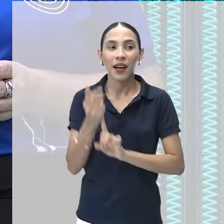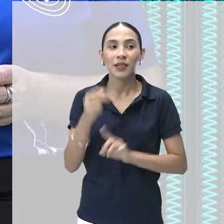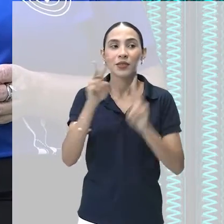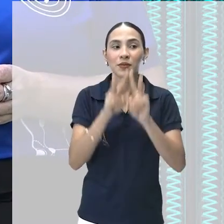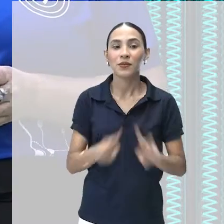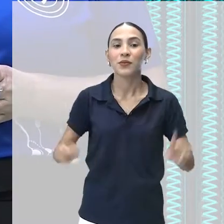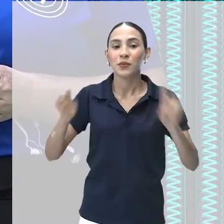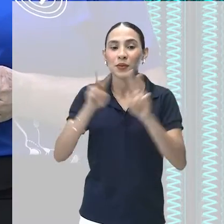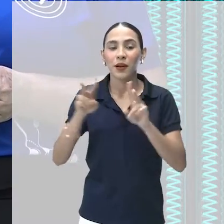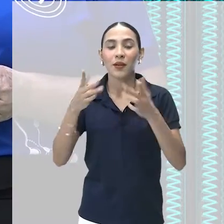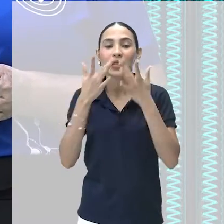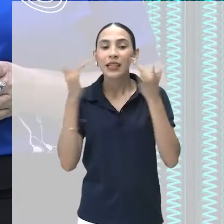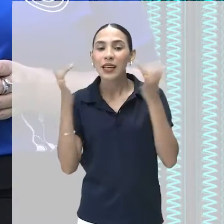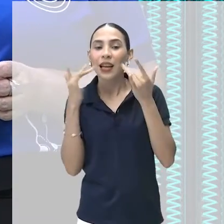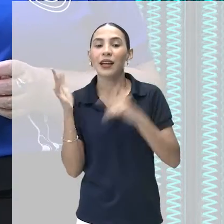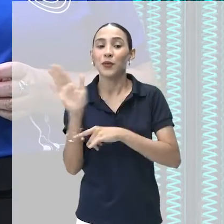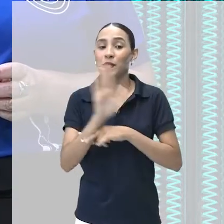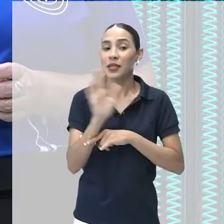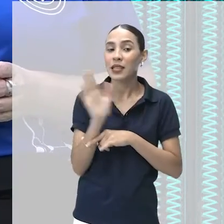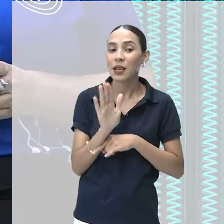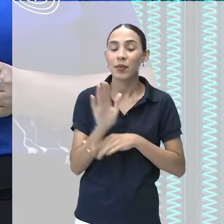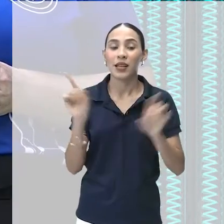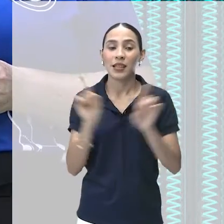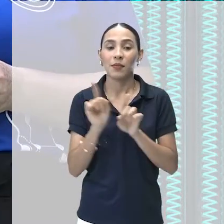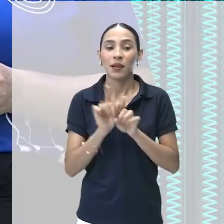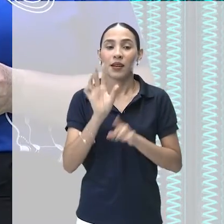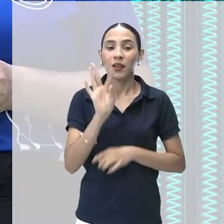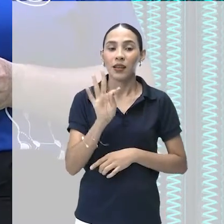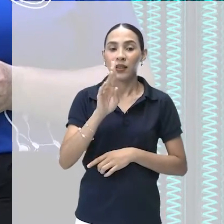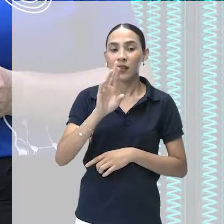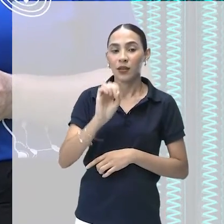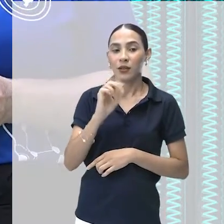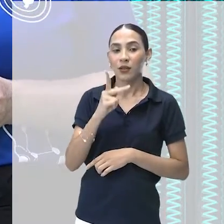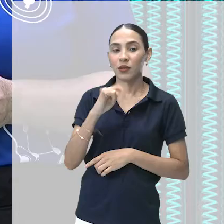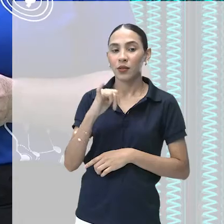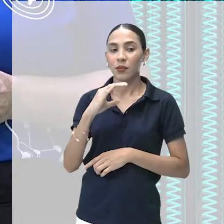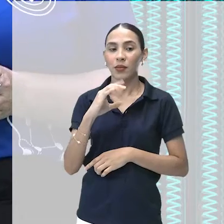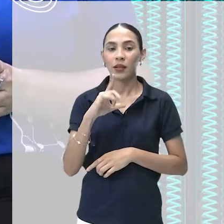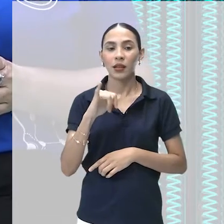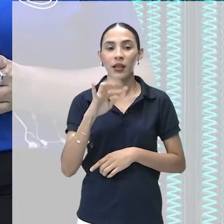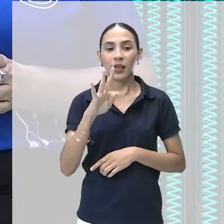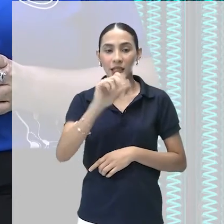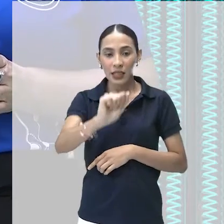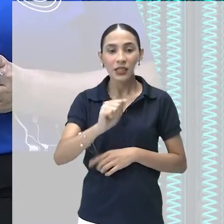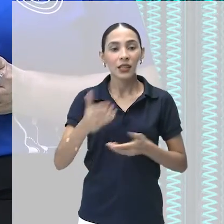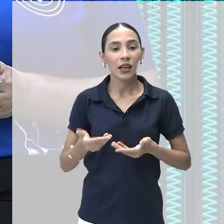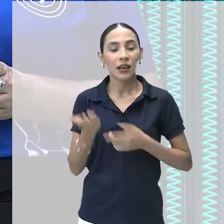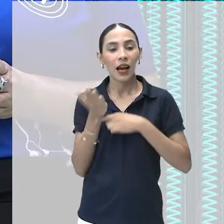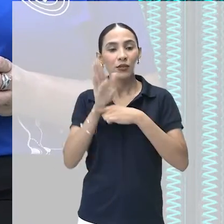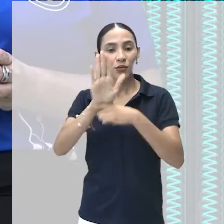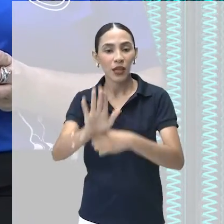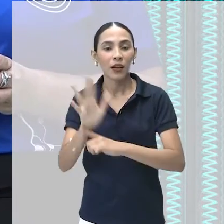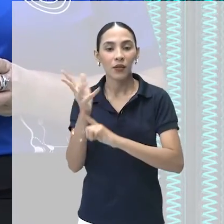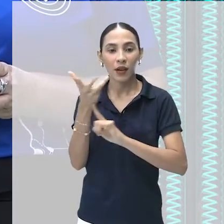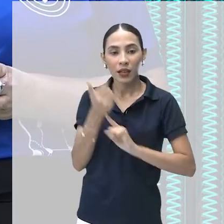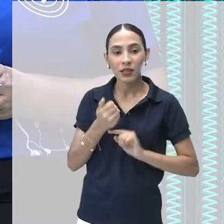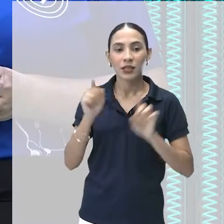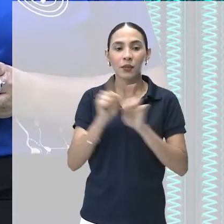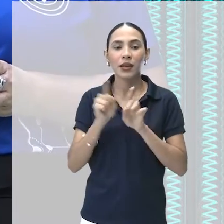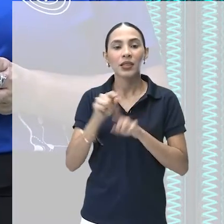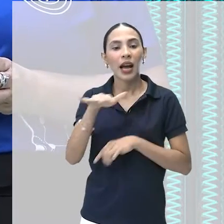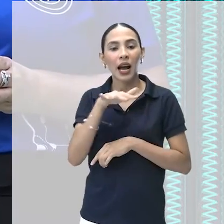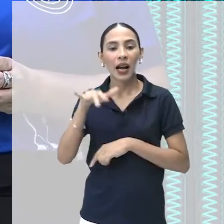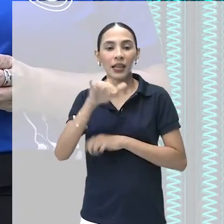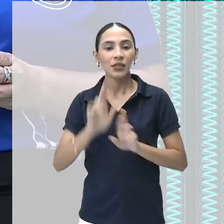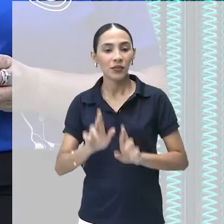visuais, o teatro e o cinema. Os tropicalistas colaboraram com artistas de outras áreas, como o cineasta Glauber Rocha e os